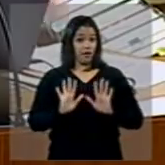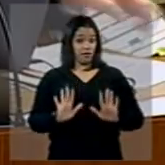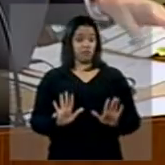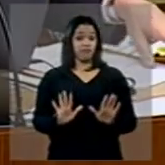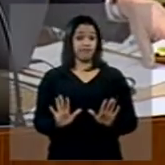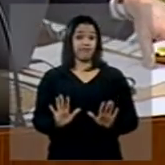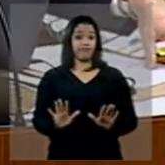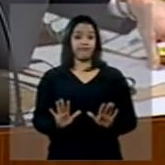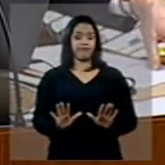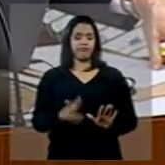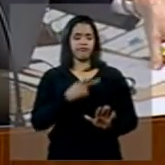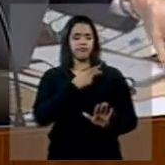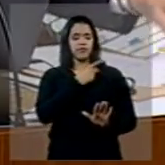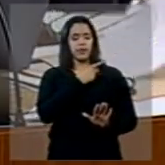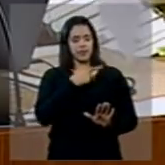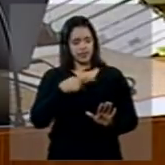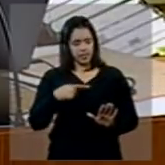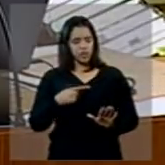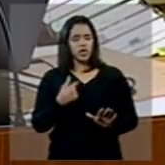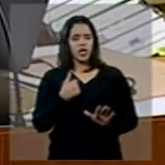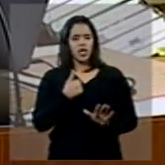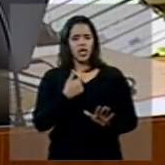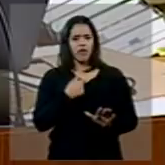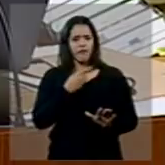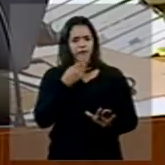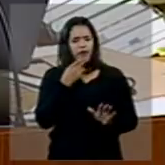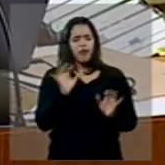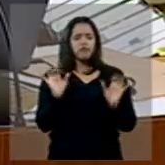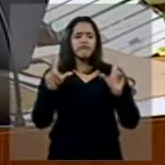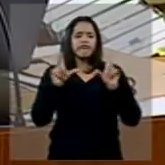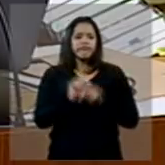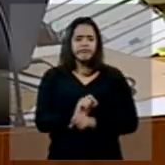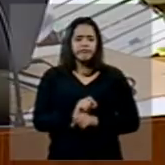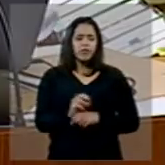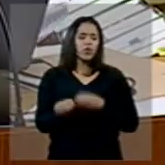Entretanto, senhor presidente, eu concluo da seguinte forma,